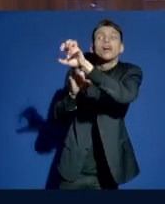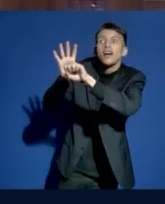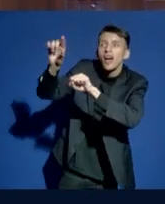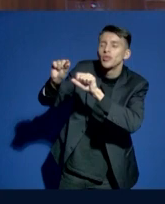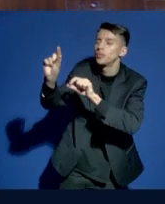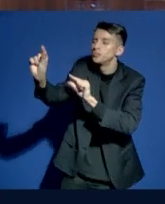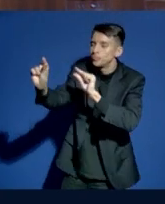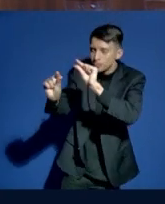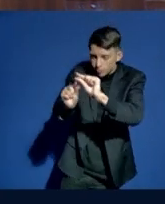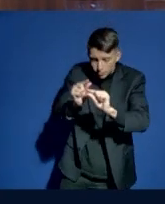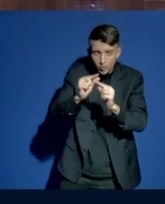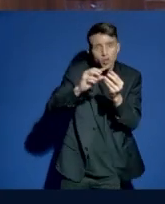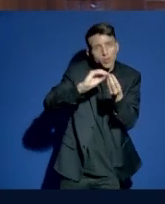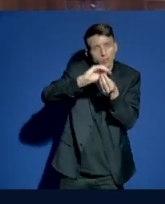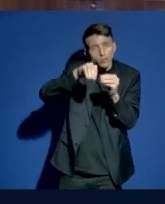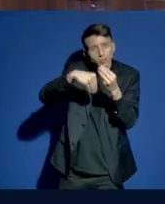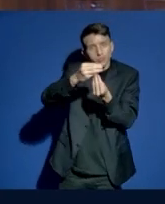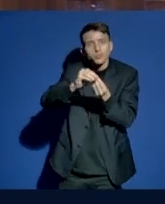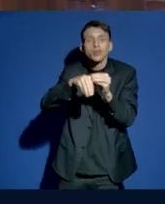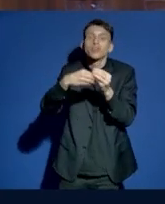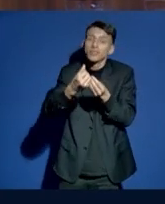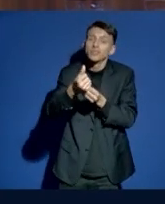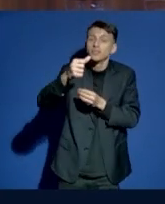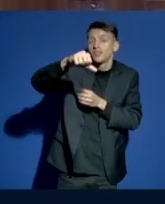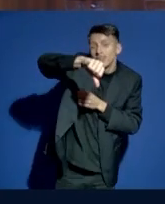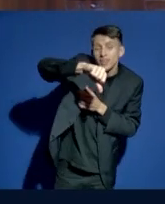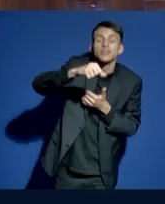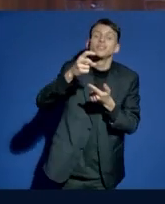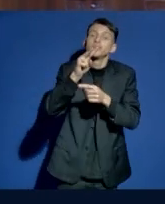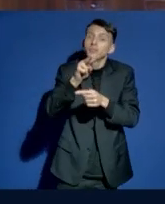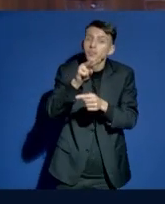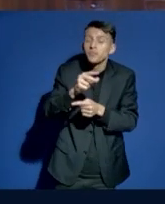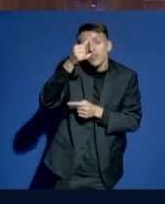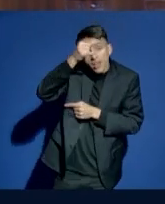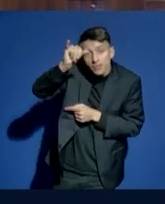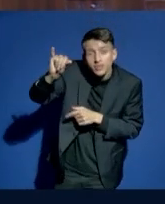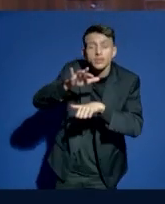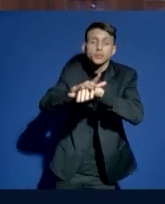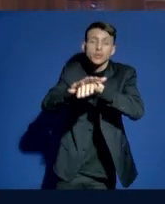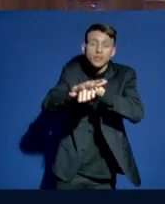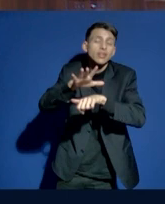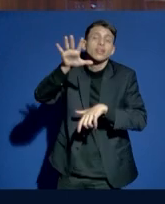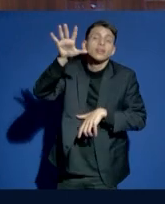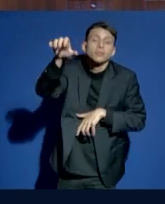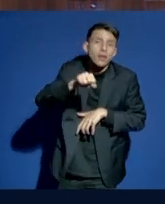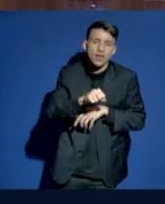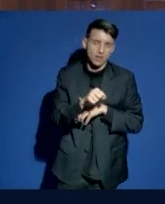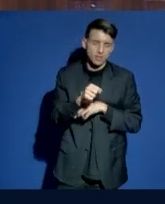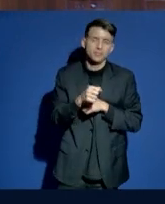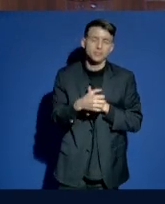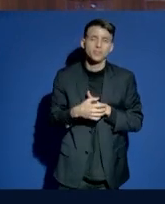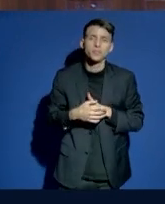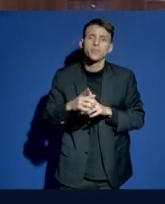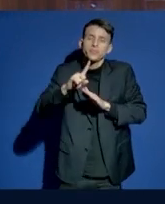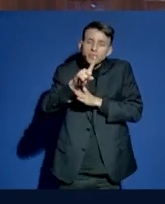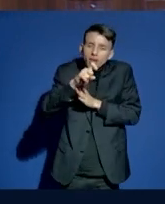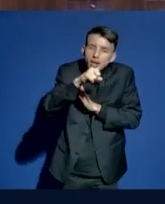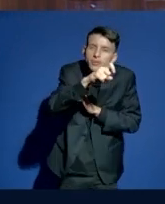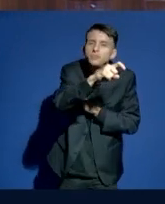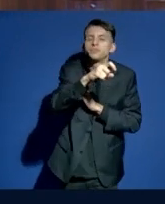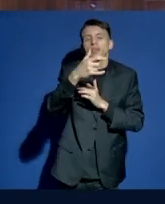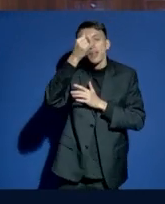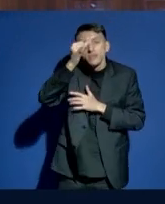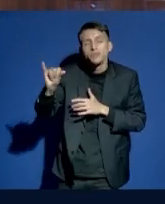resistência das lavouras por uma praga, por uma doença. Você entendeu? Sem ser químico. Então, a sustentabilidade está